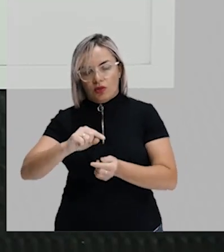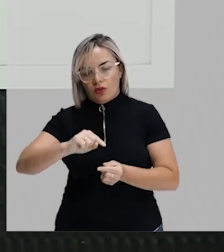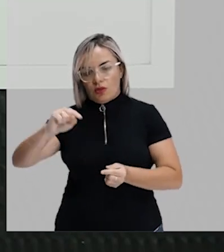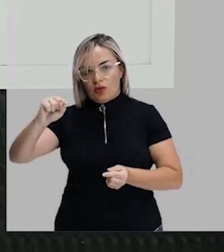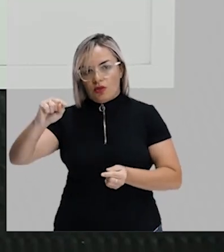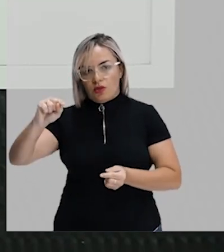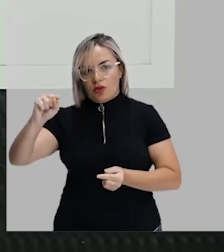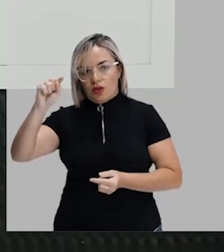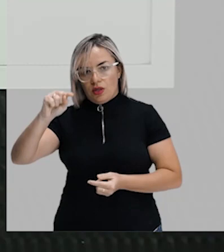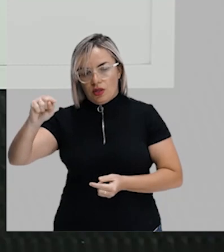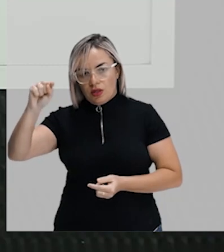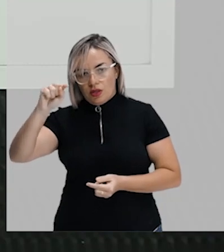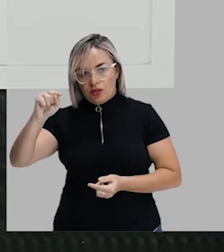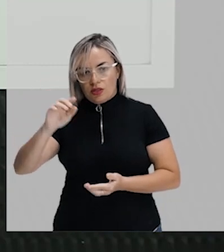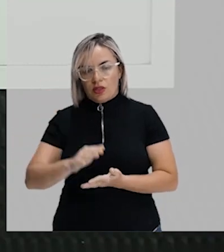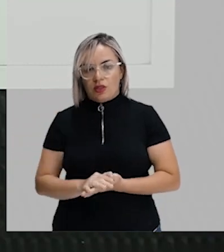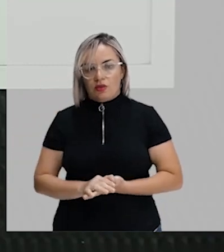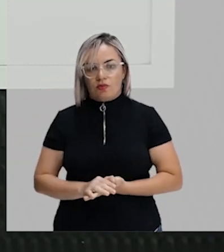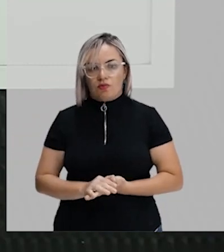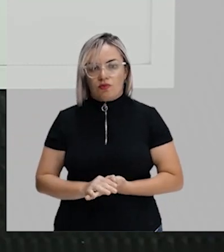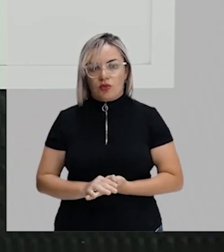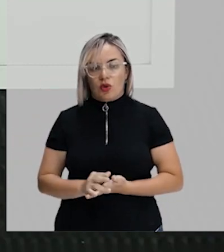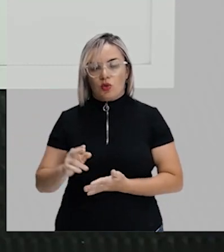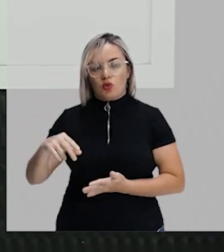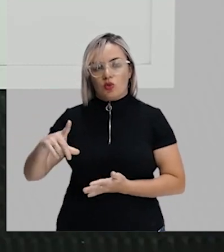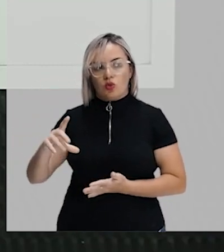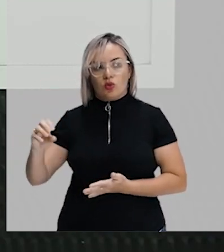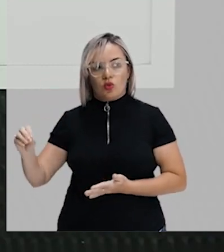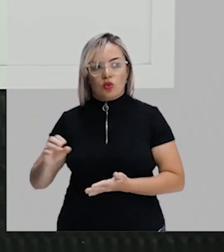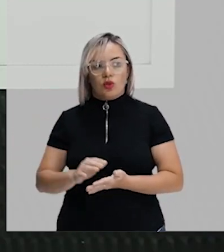T. Pronto, essa é a nossa primeira